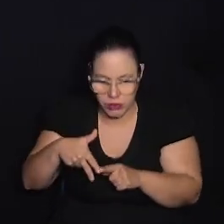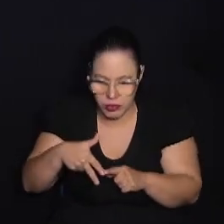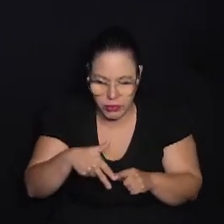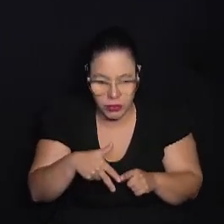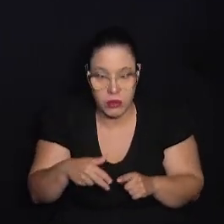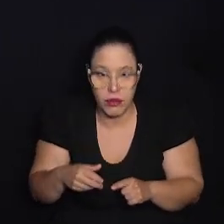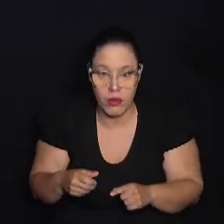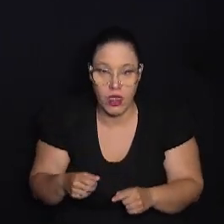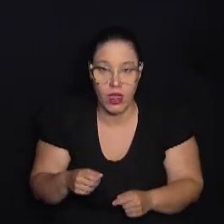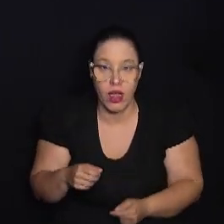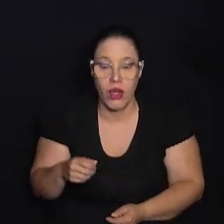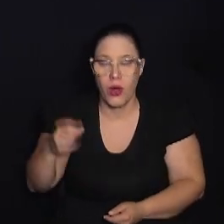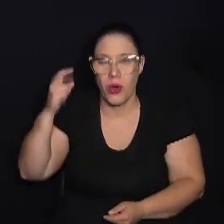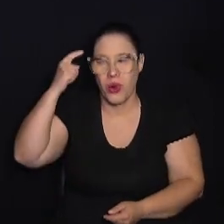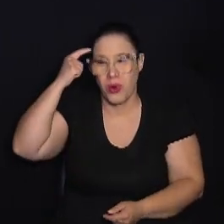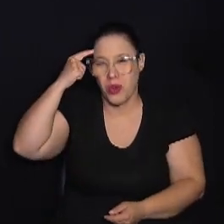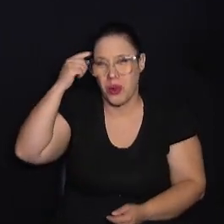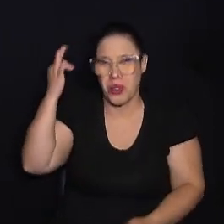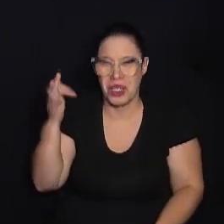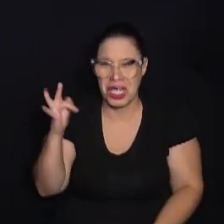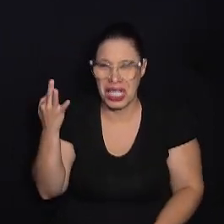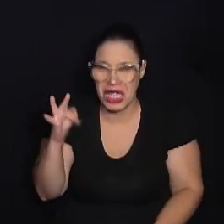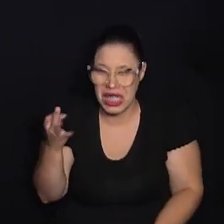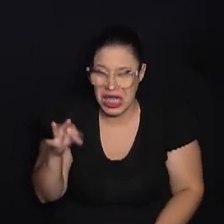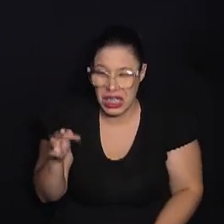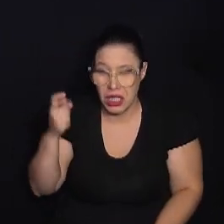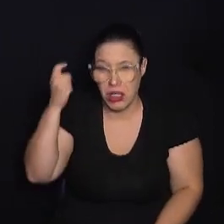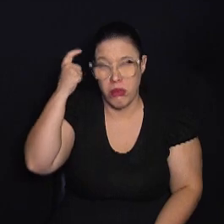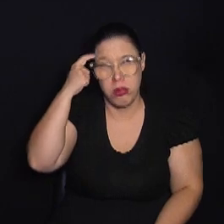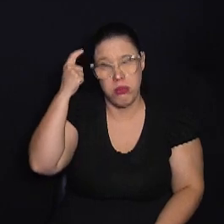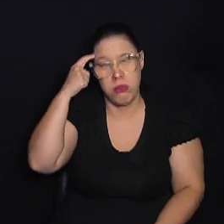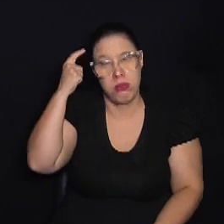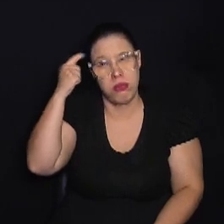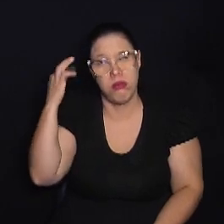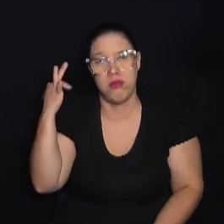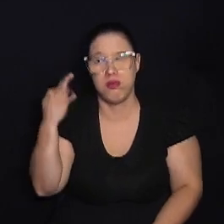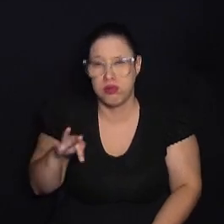de cefaleia. Hoje você dispõe de vários exames